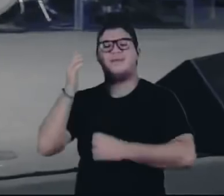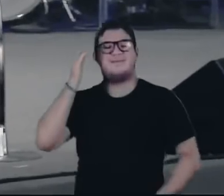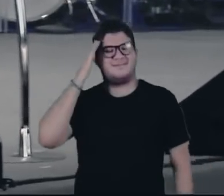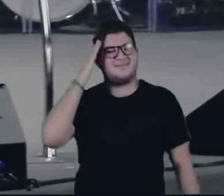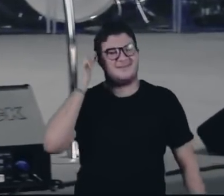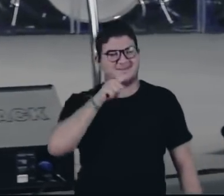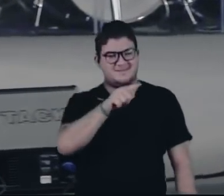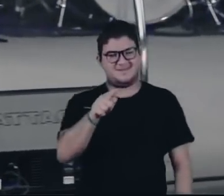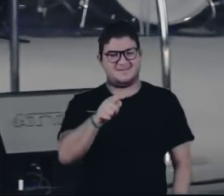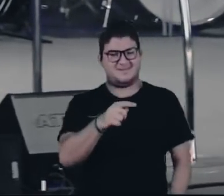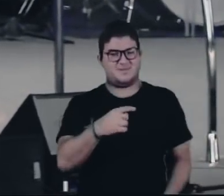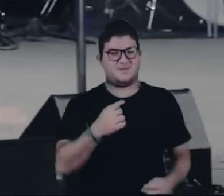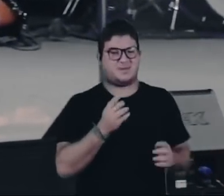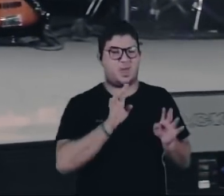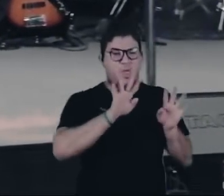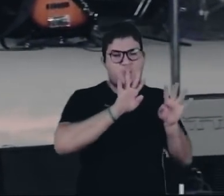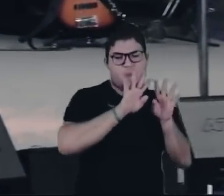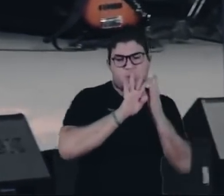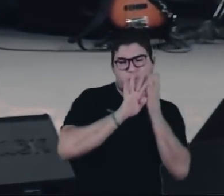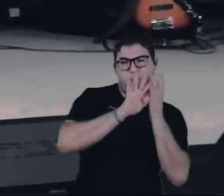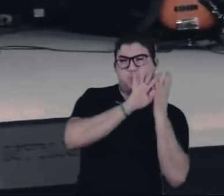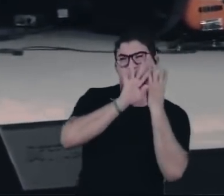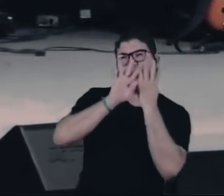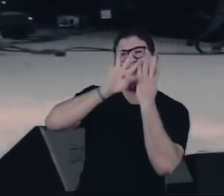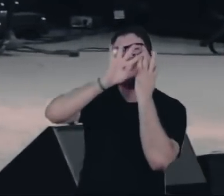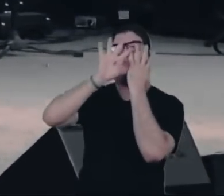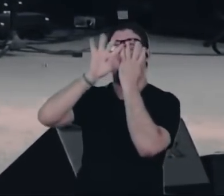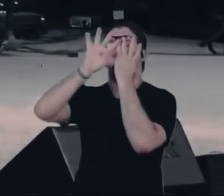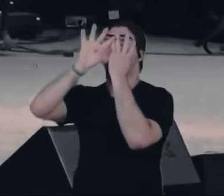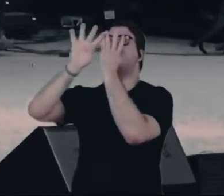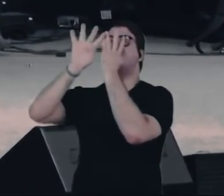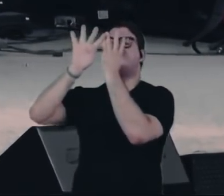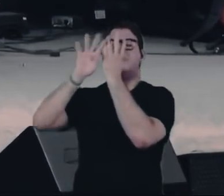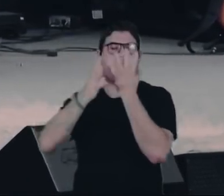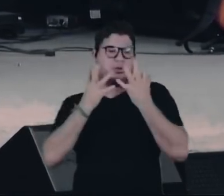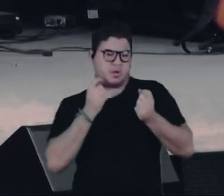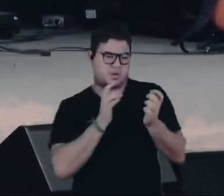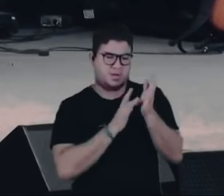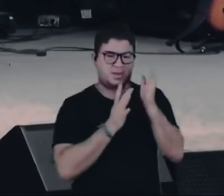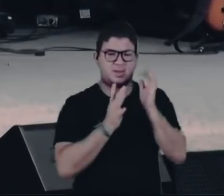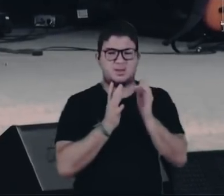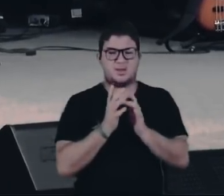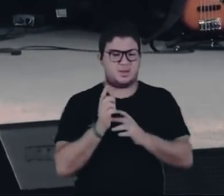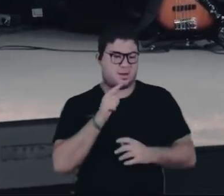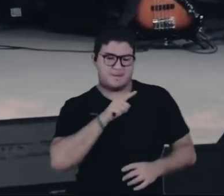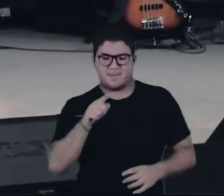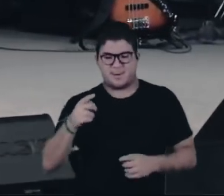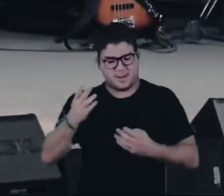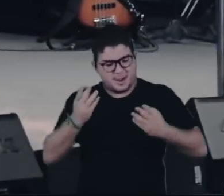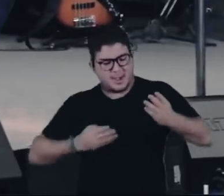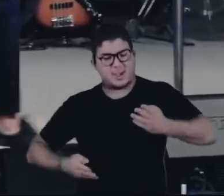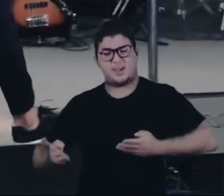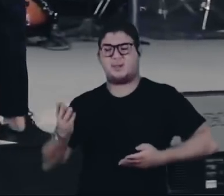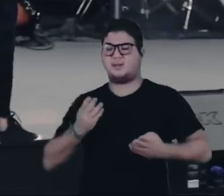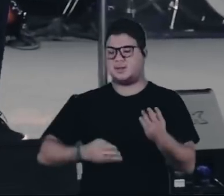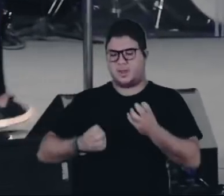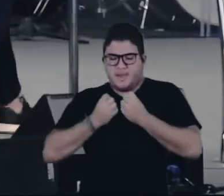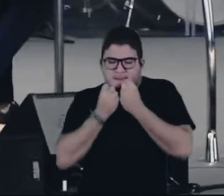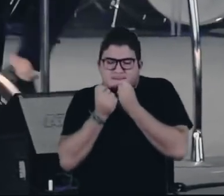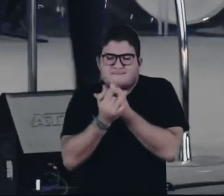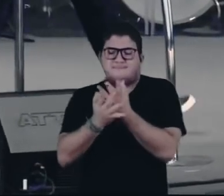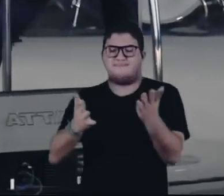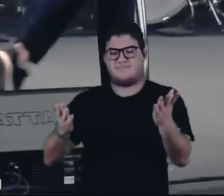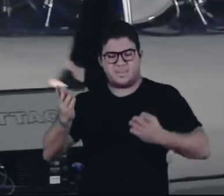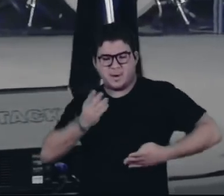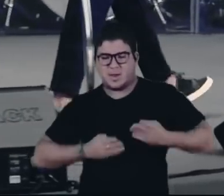céu e uma multidão atrás de você dizendo assim: eu me converti porque ele se deu, porque ela se deu, porque ele se doou, porque ela se